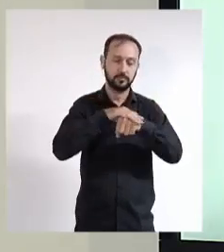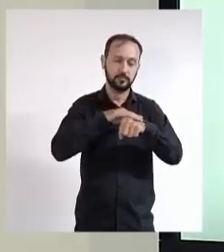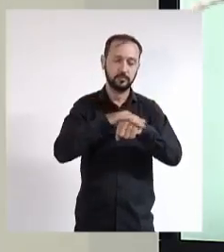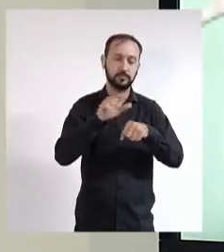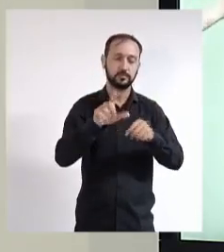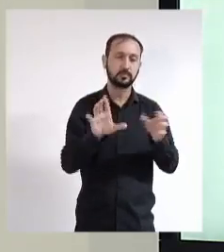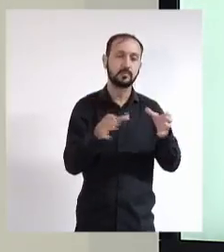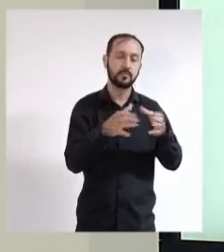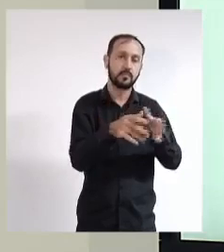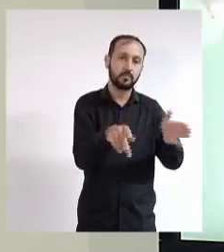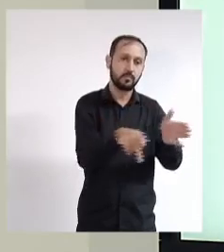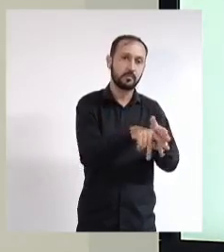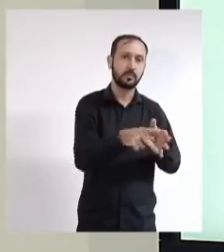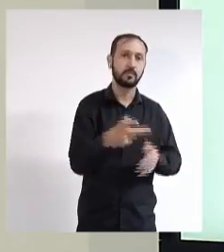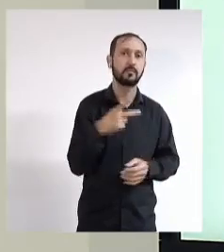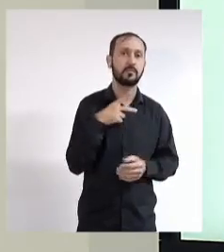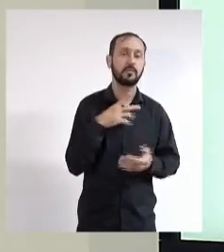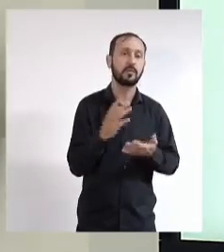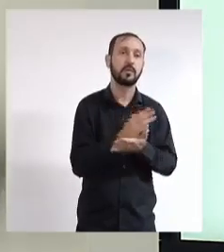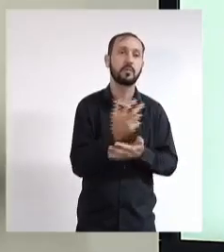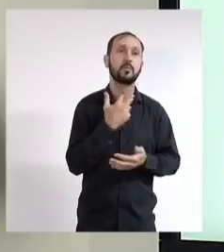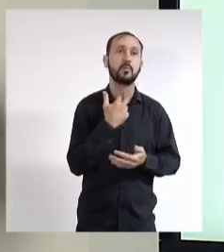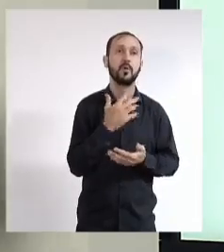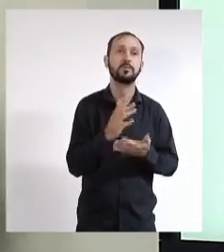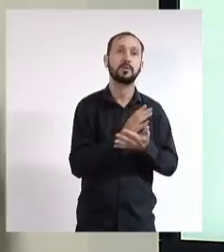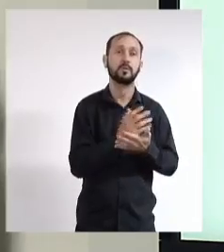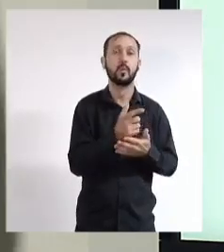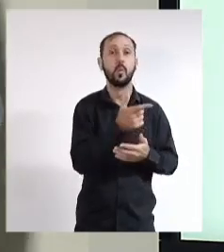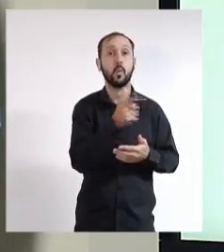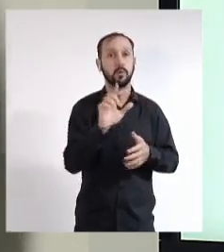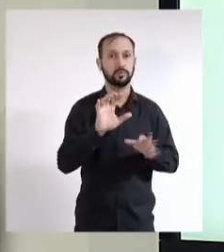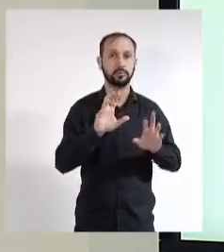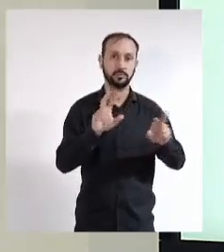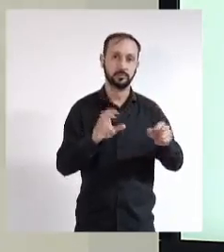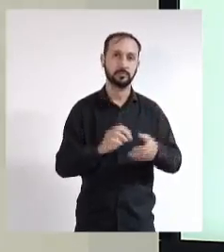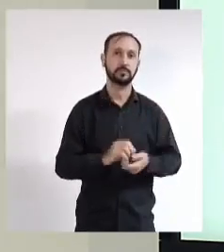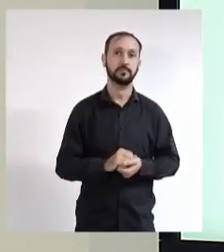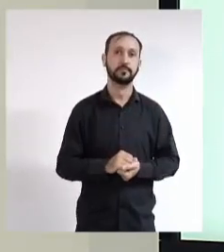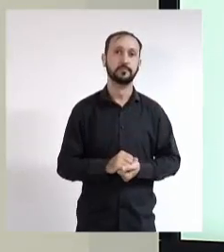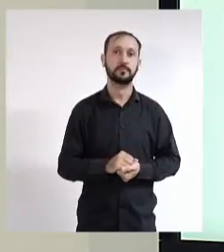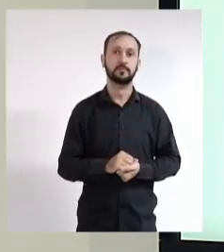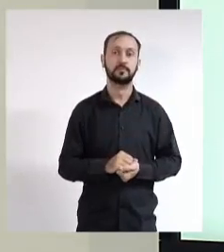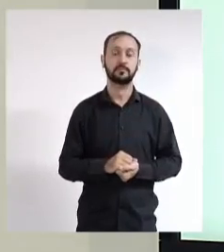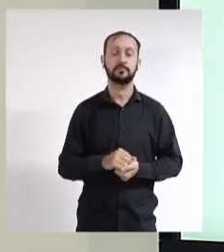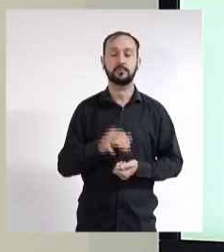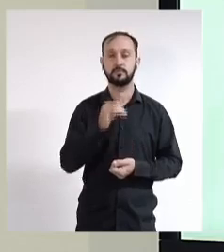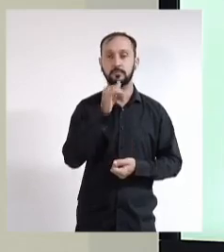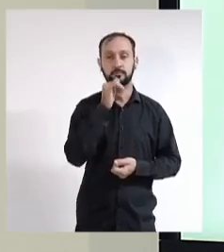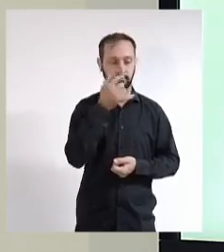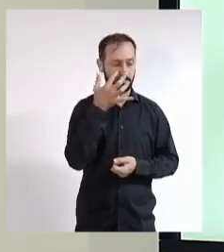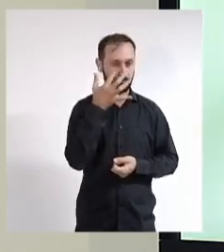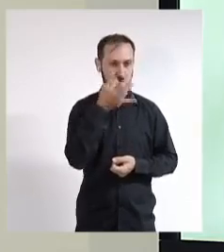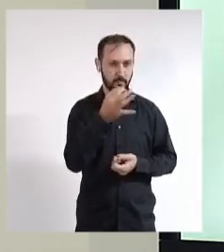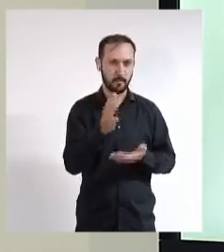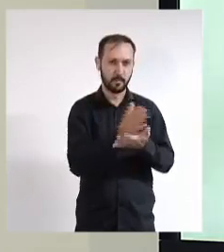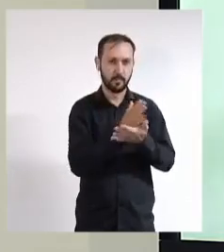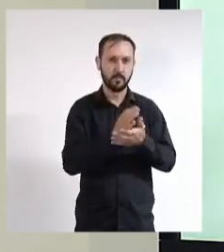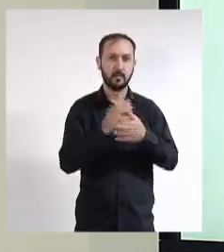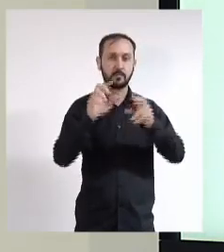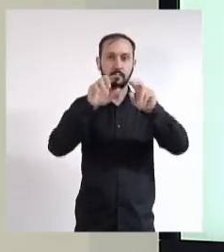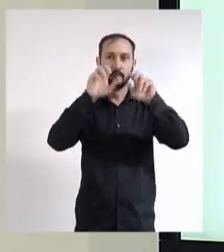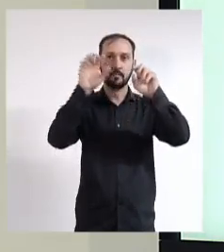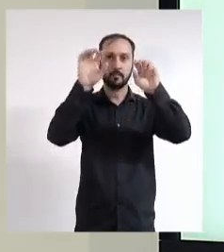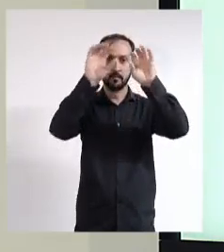na área privada ela não permite algumas coisas que pm tirando as outras unidades de uso sustentável observe o seguinte tem algumas áreas que eu deixei